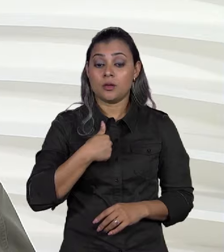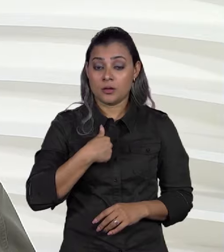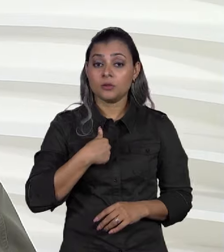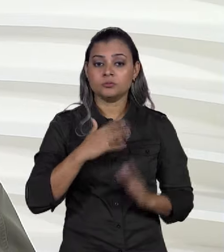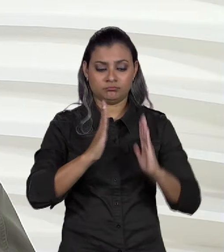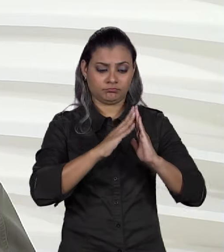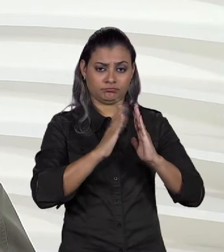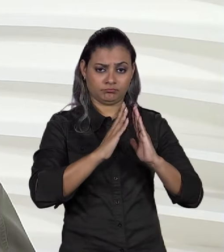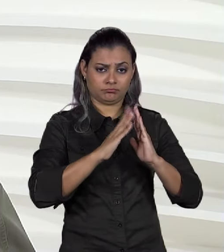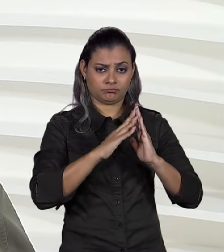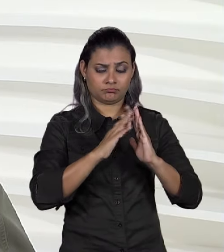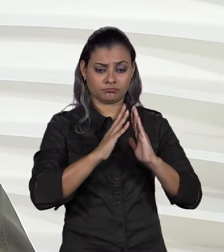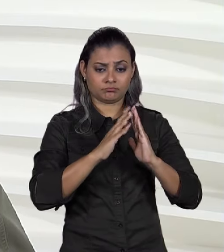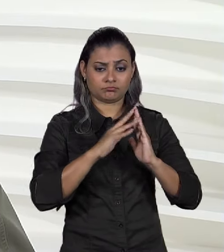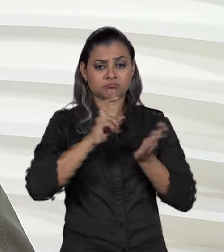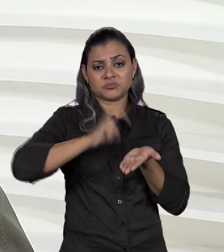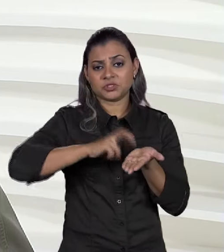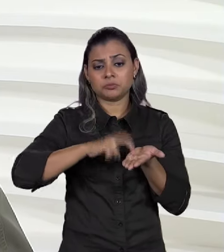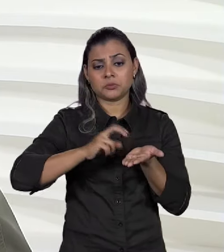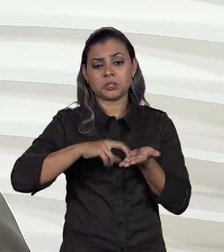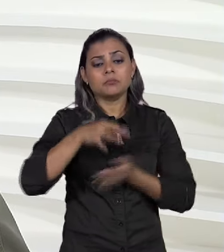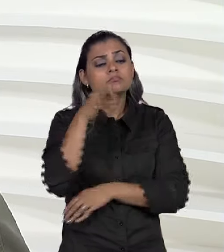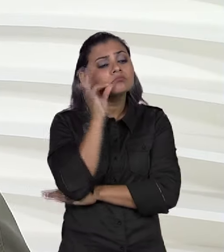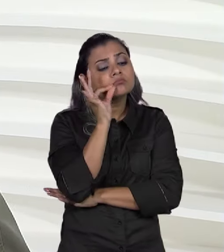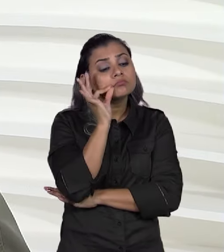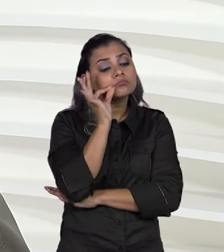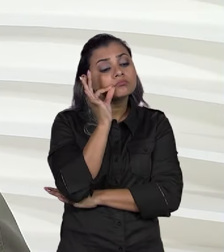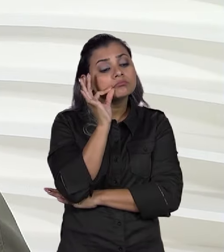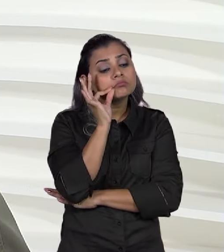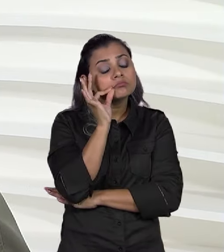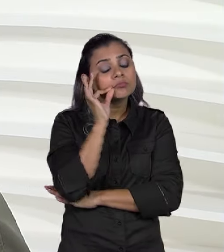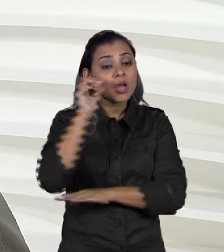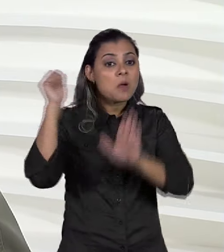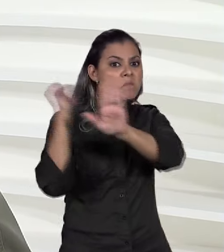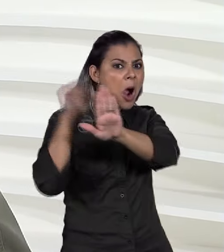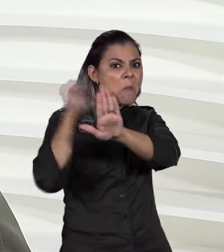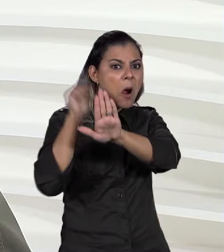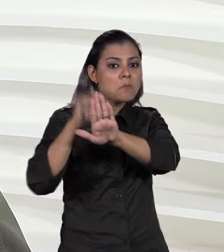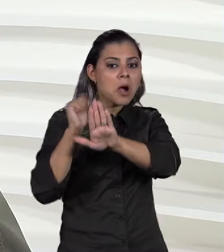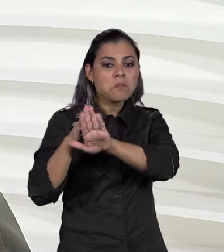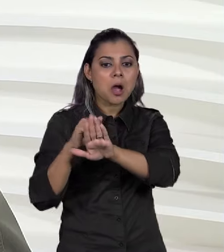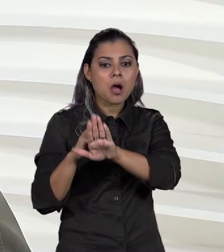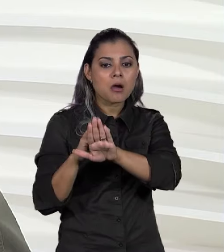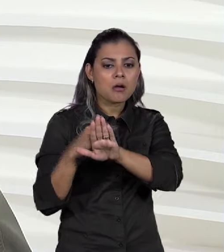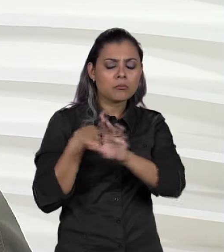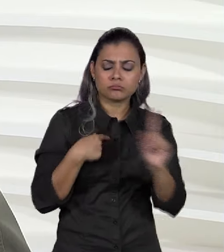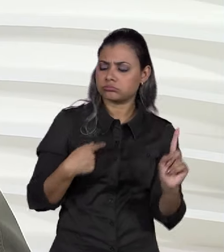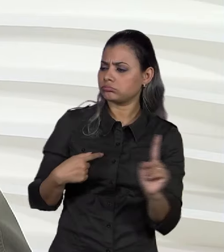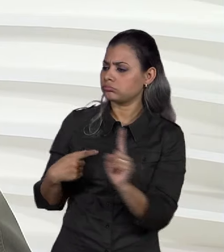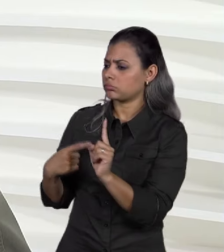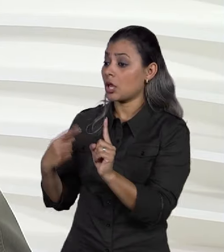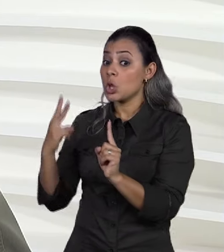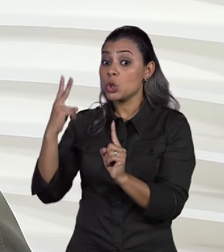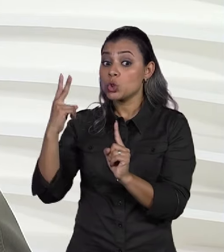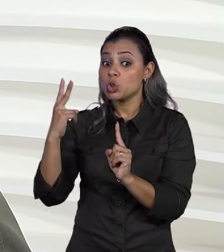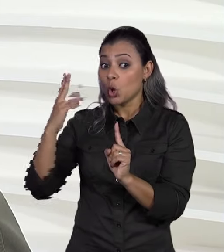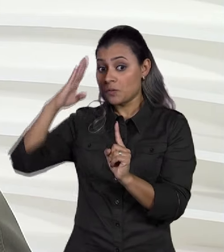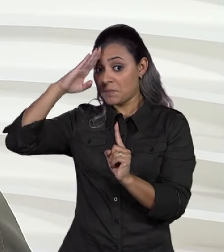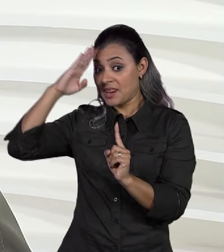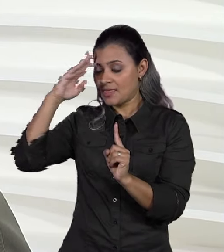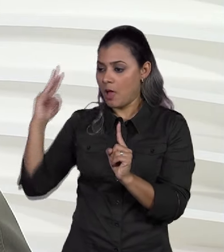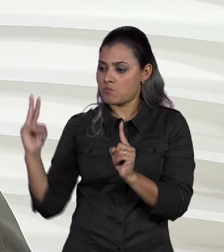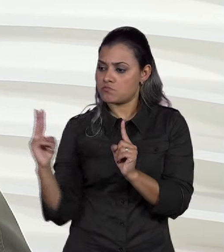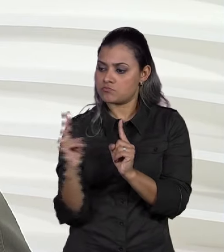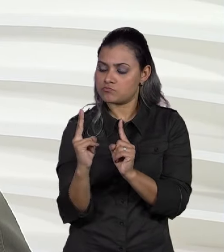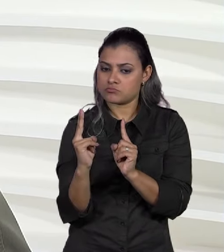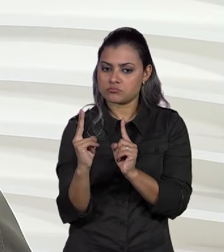eu estava em casa, na hora de manhã, tomando café, bateram na porta, eu cheguei, tinham dois militares lá dentro, lá para a